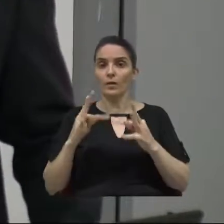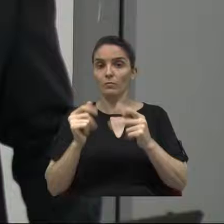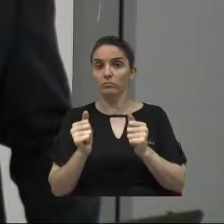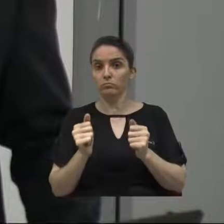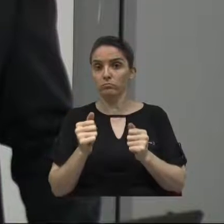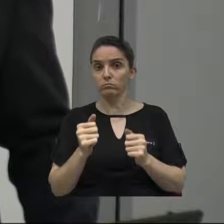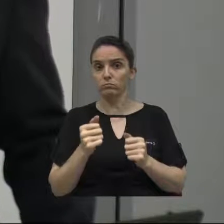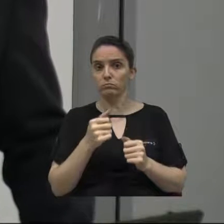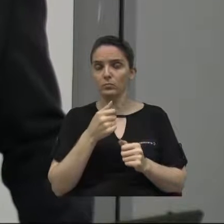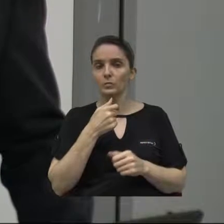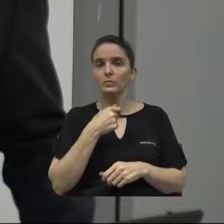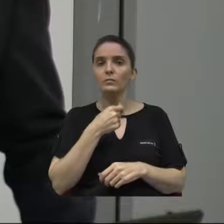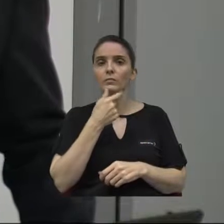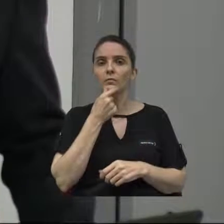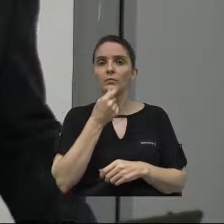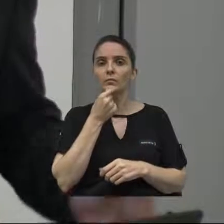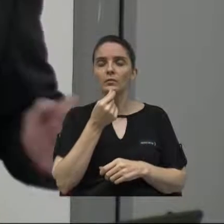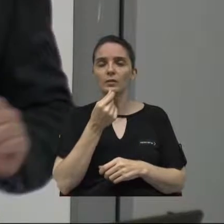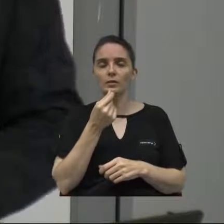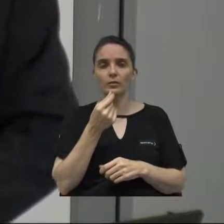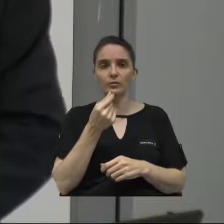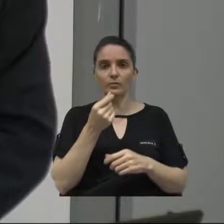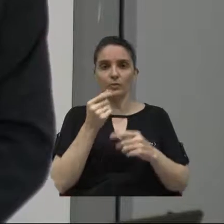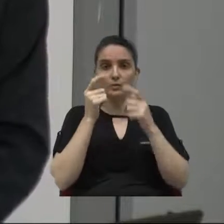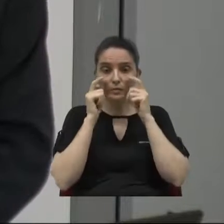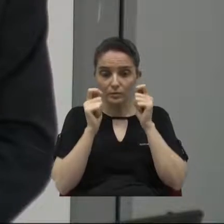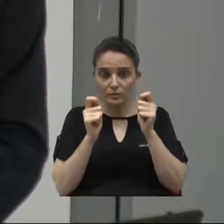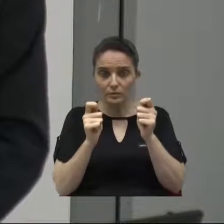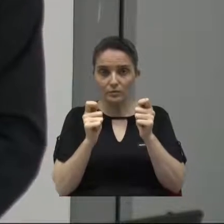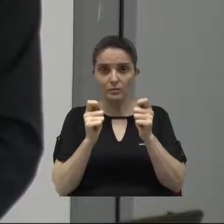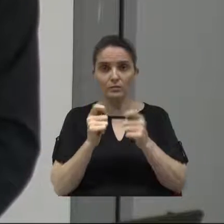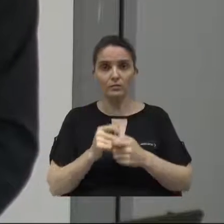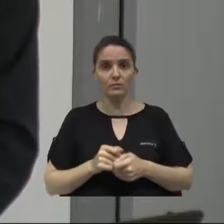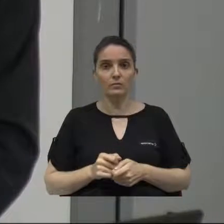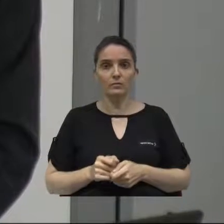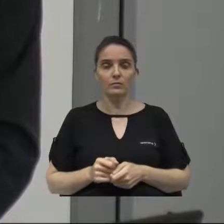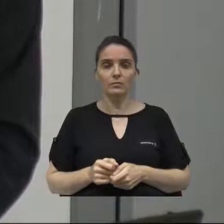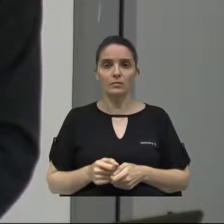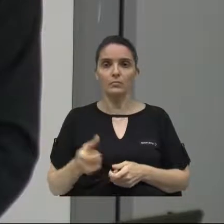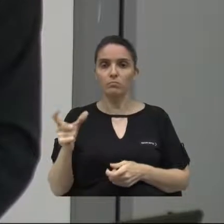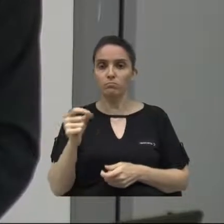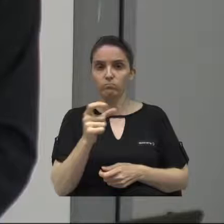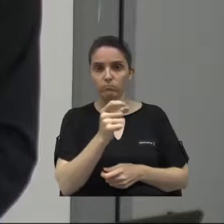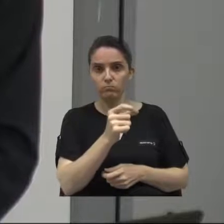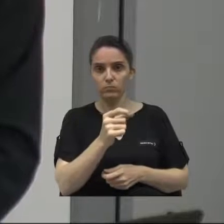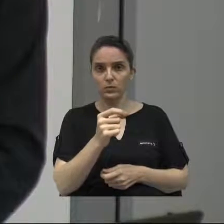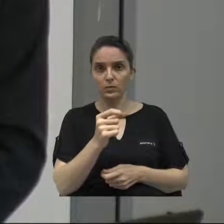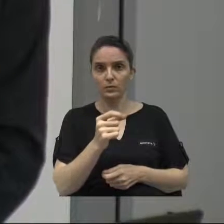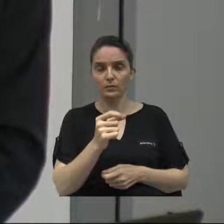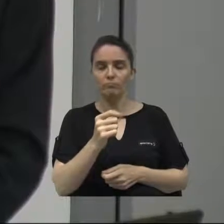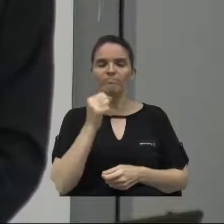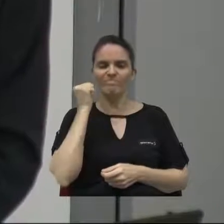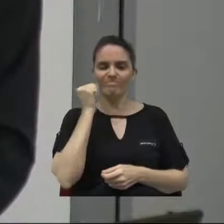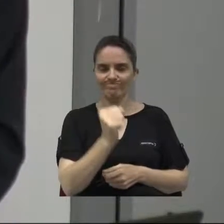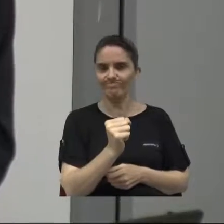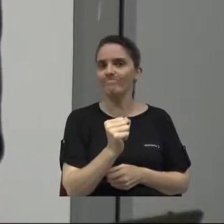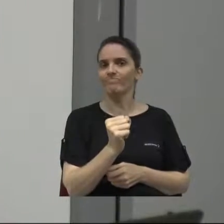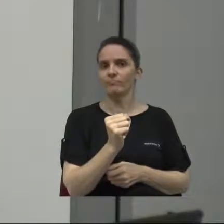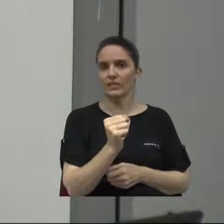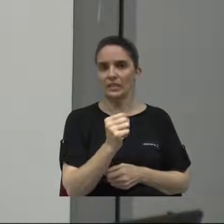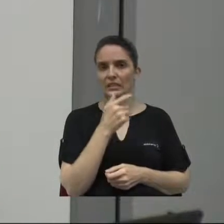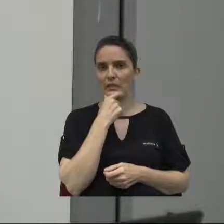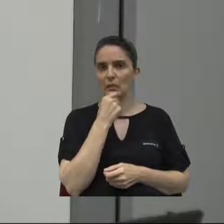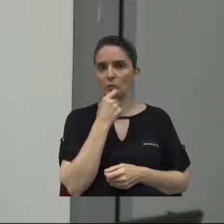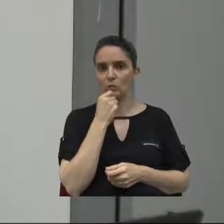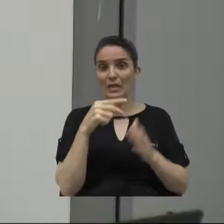A próstata é um câncer que mata, é a segunda doença que mais mata os